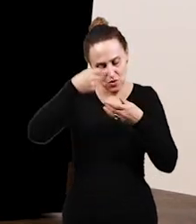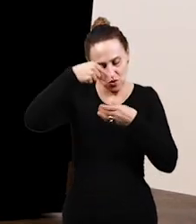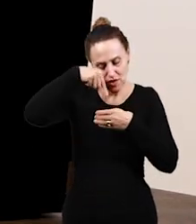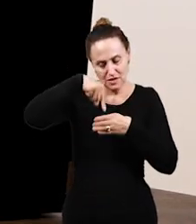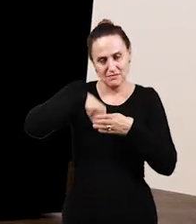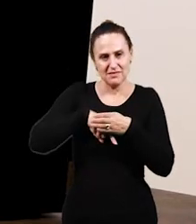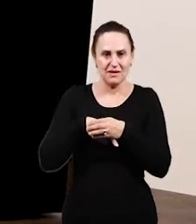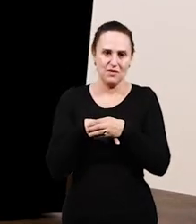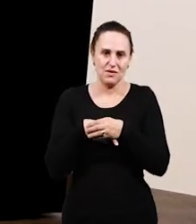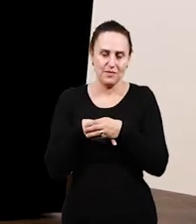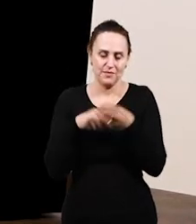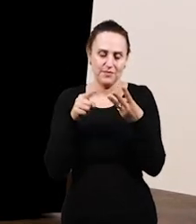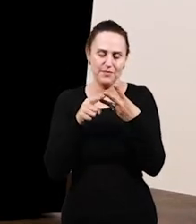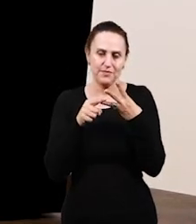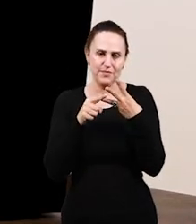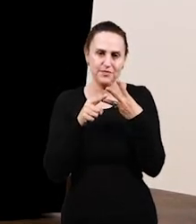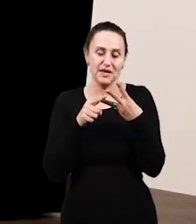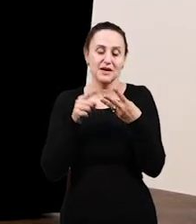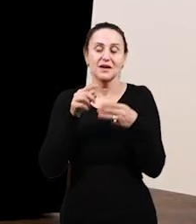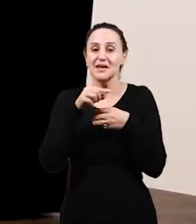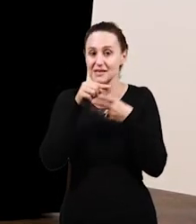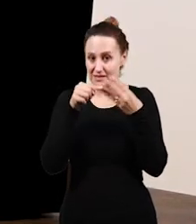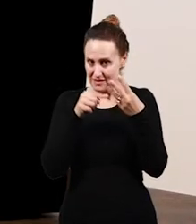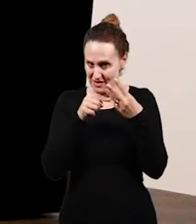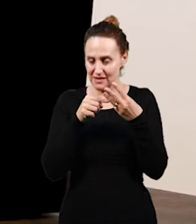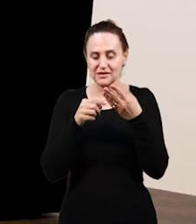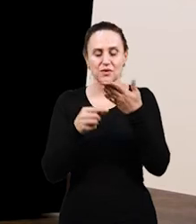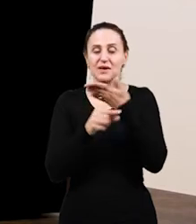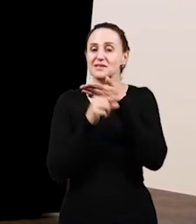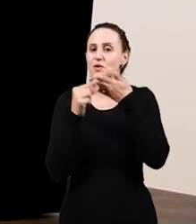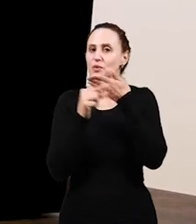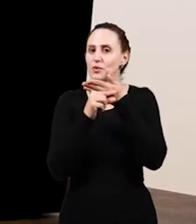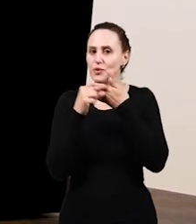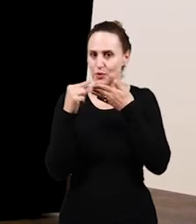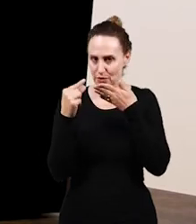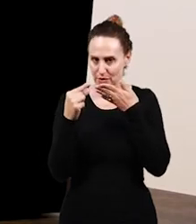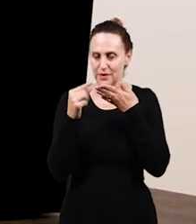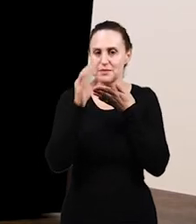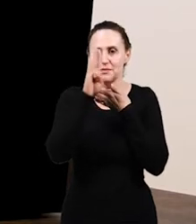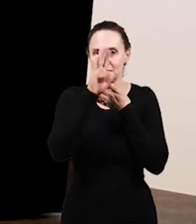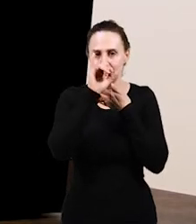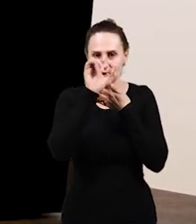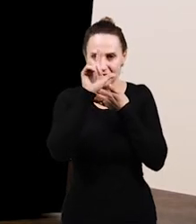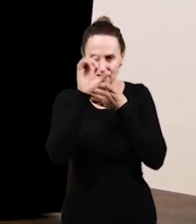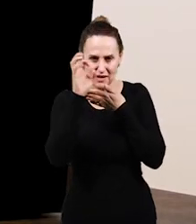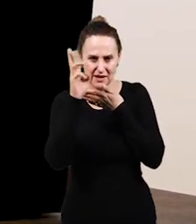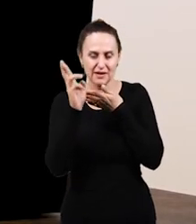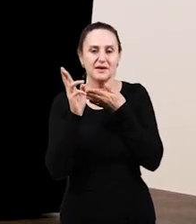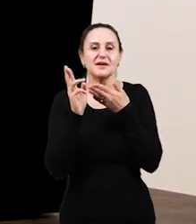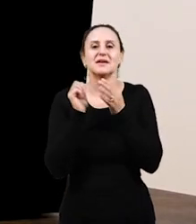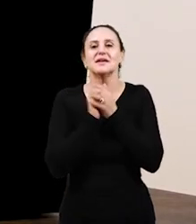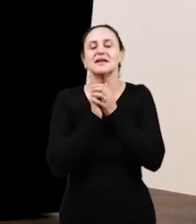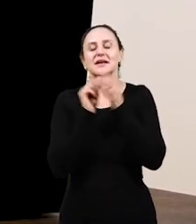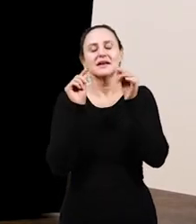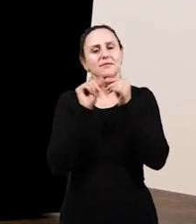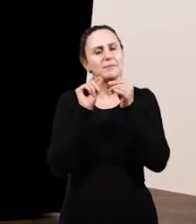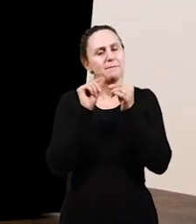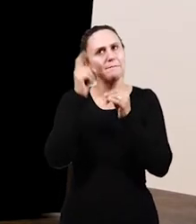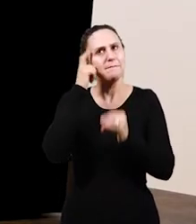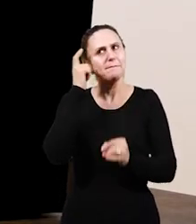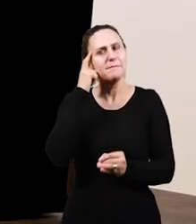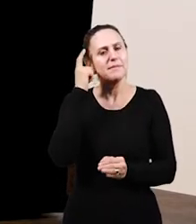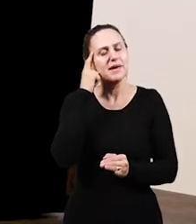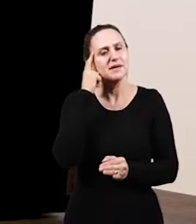atitudes do locutor então obiler em 34 ele ele denomina ele delimita as